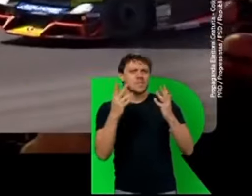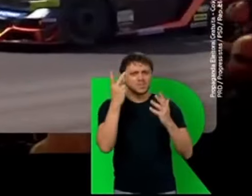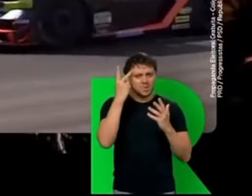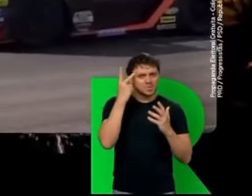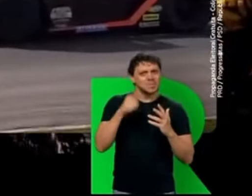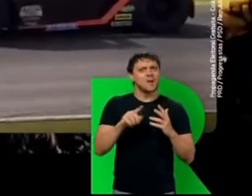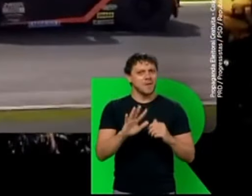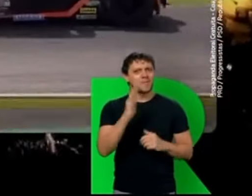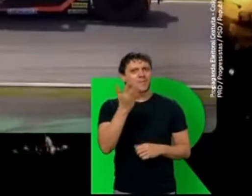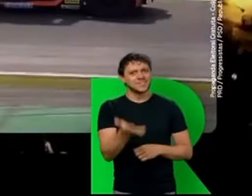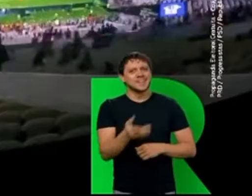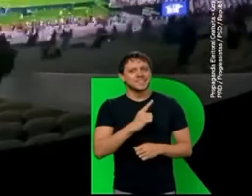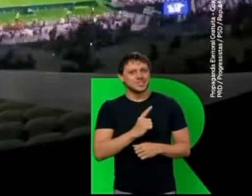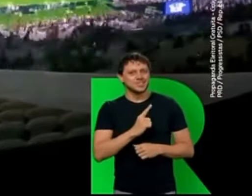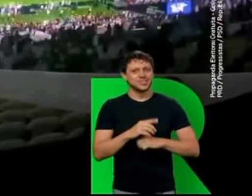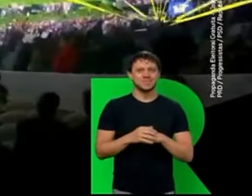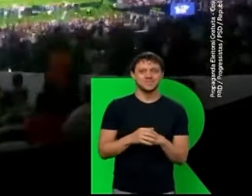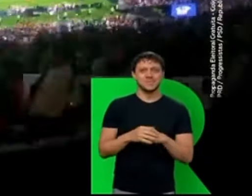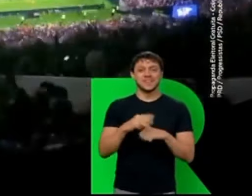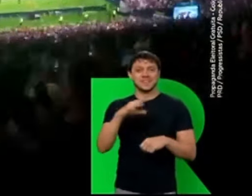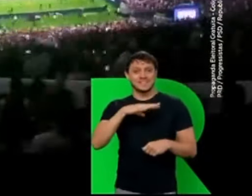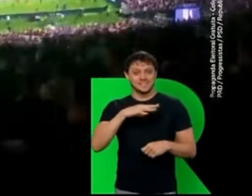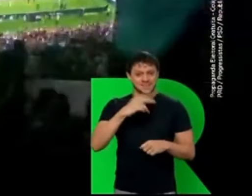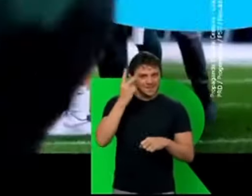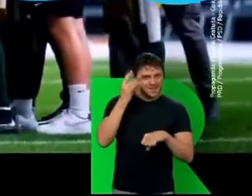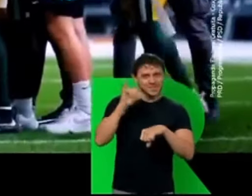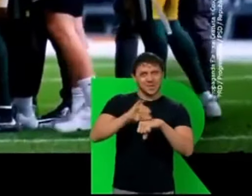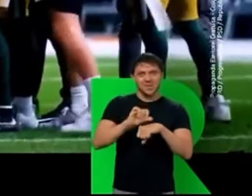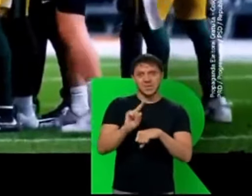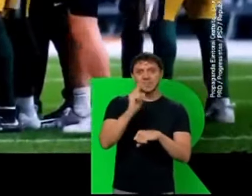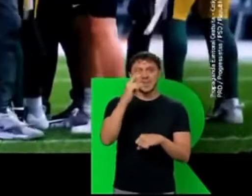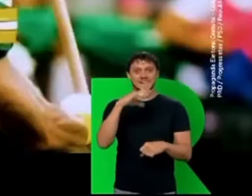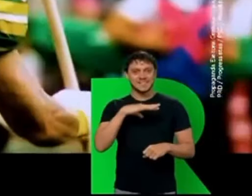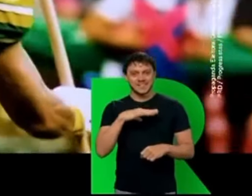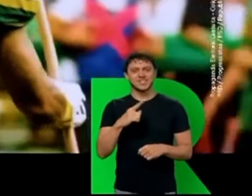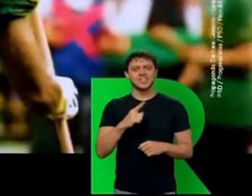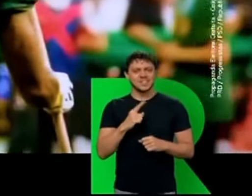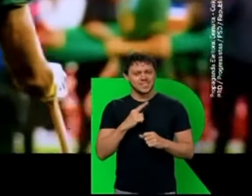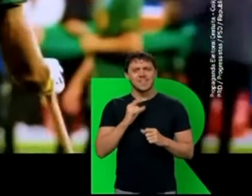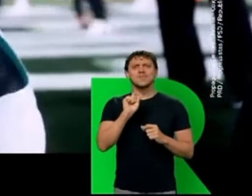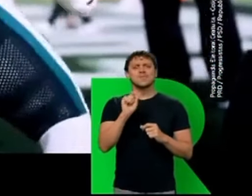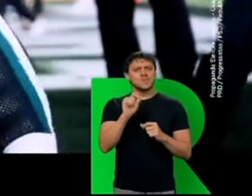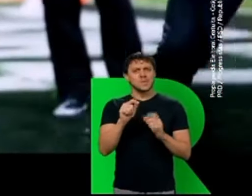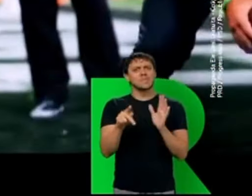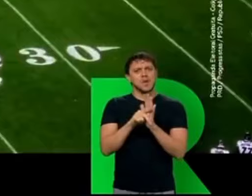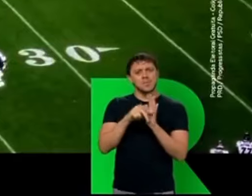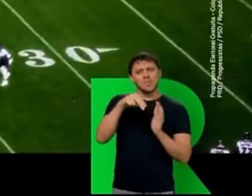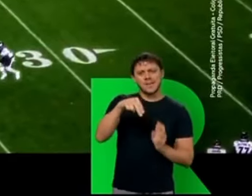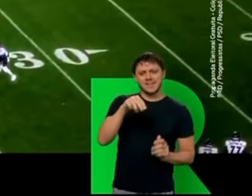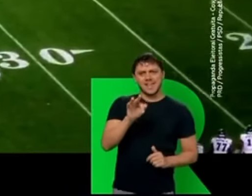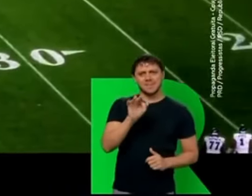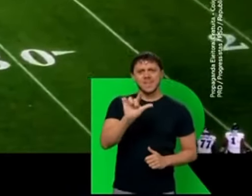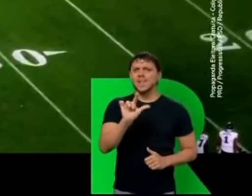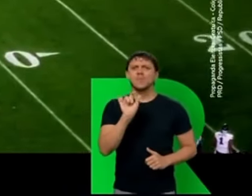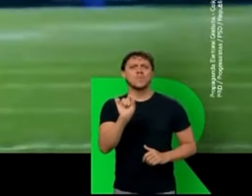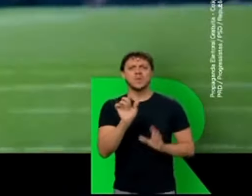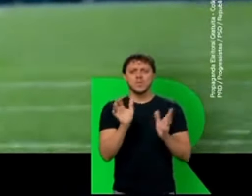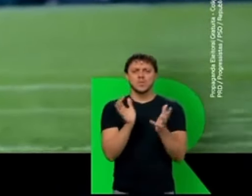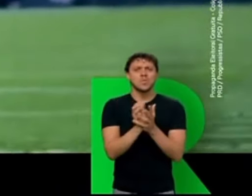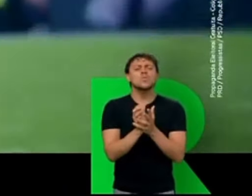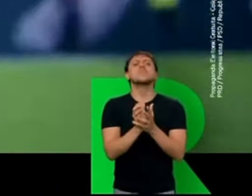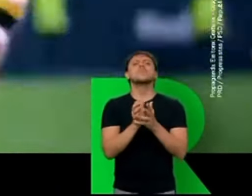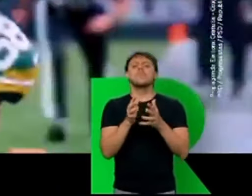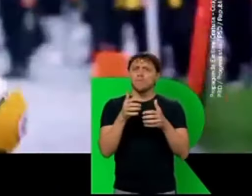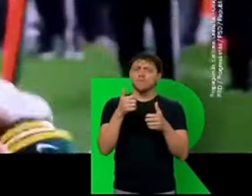e eventos para São Paulo. Nossa capital foi a primeira cidade do Hemisfério Sul a receber uma partida da NFL,